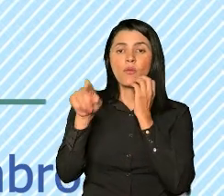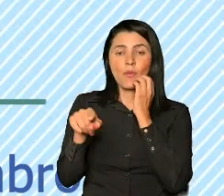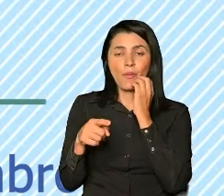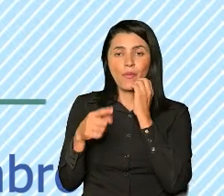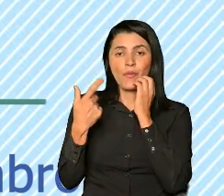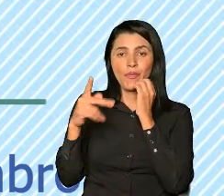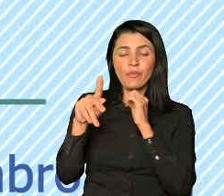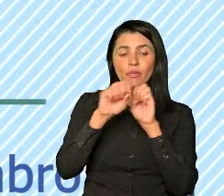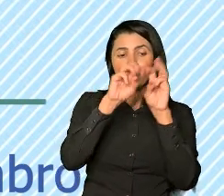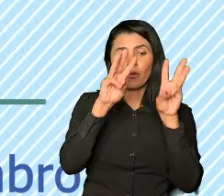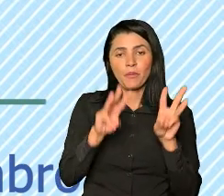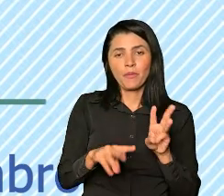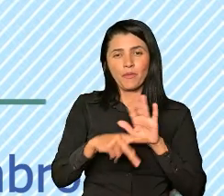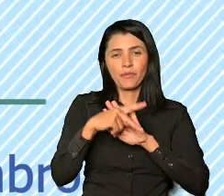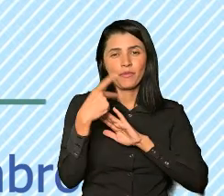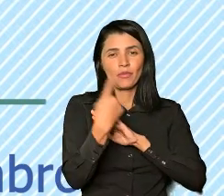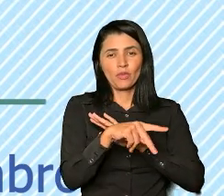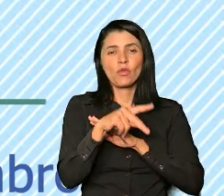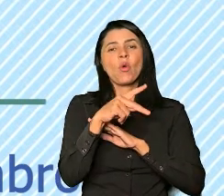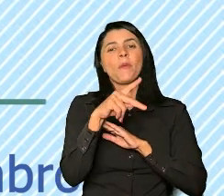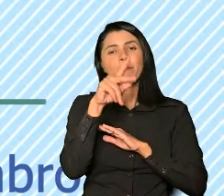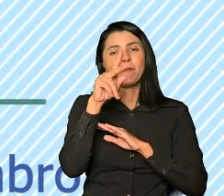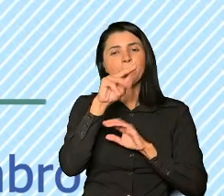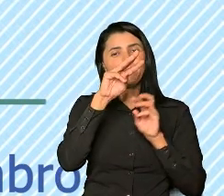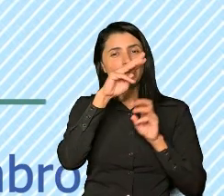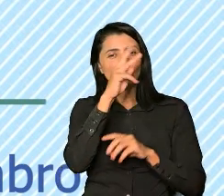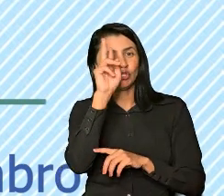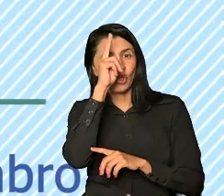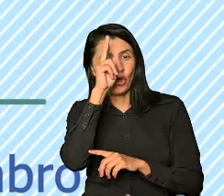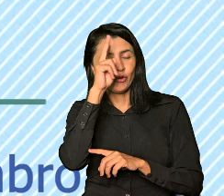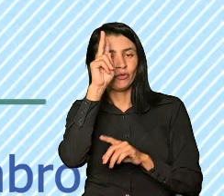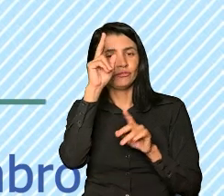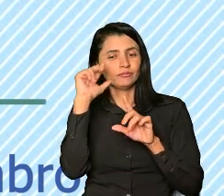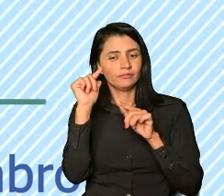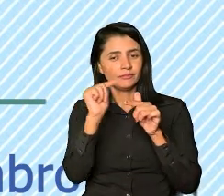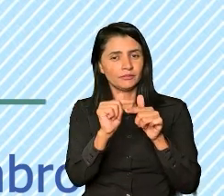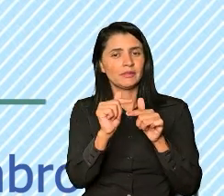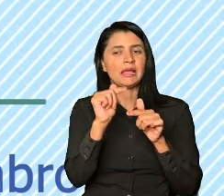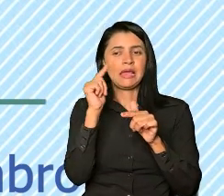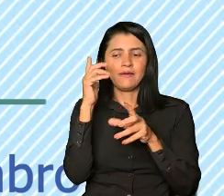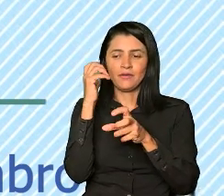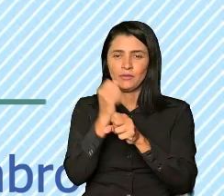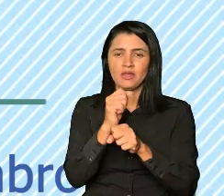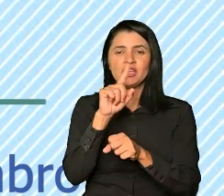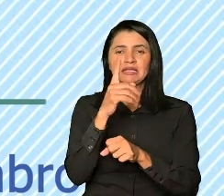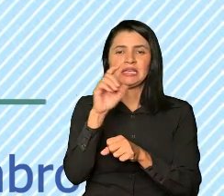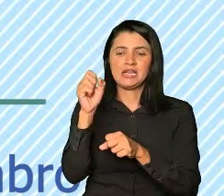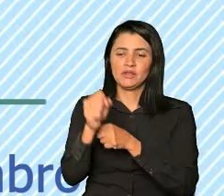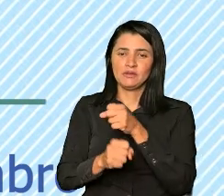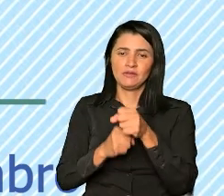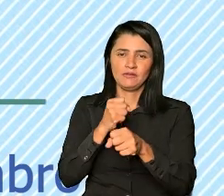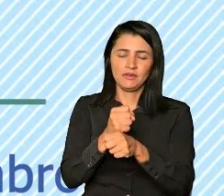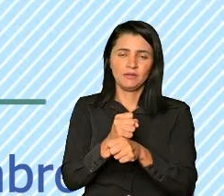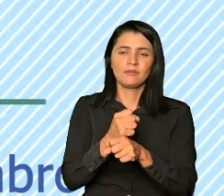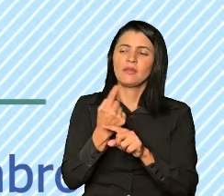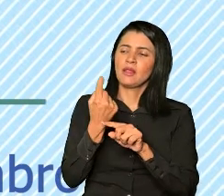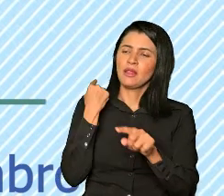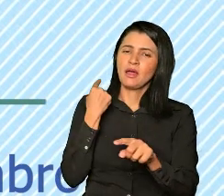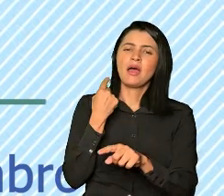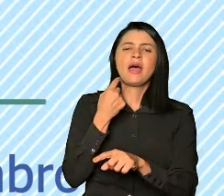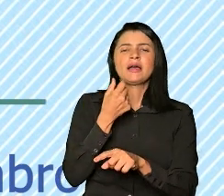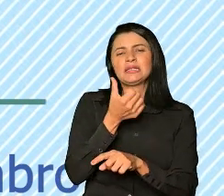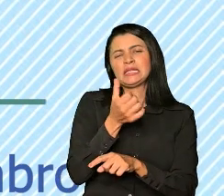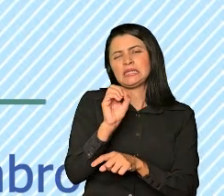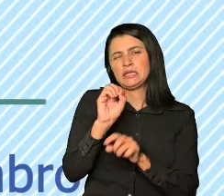braço do Museu Histórico Nacional, que no próximo ano está completando 100 anos, certo? A partir dos anos 60, final dos